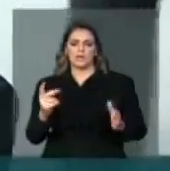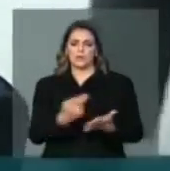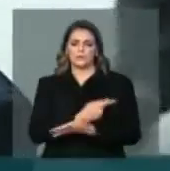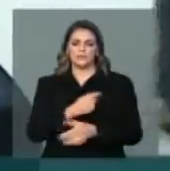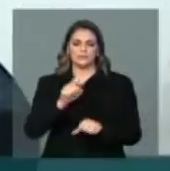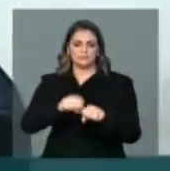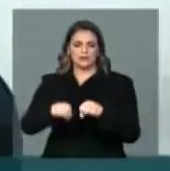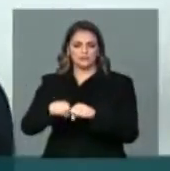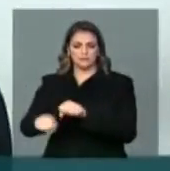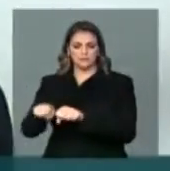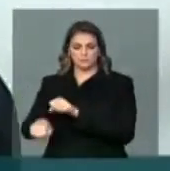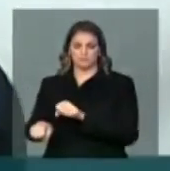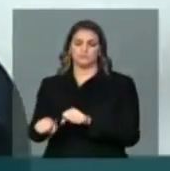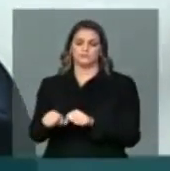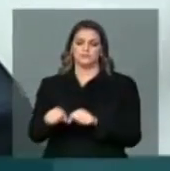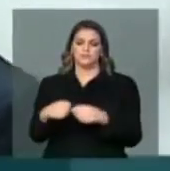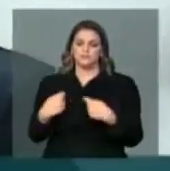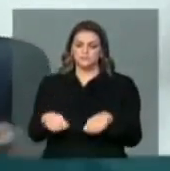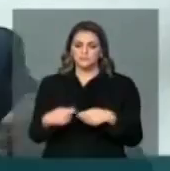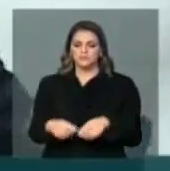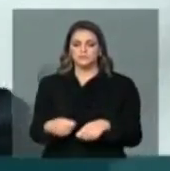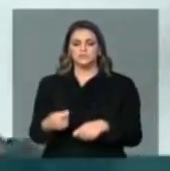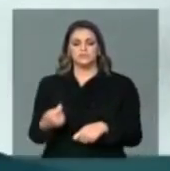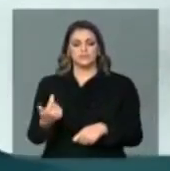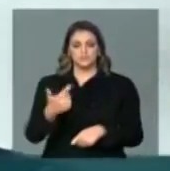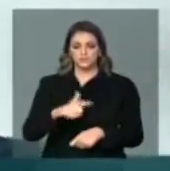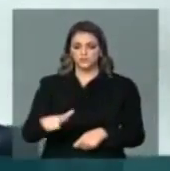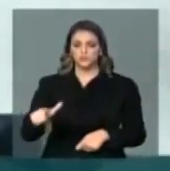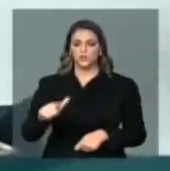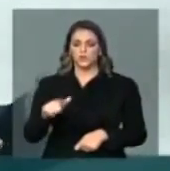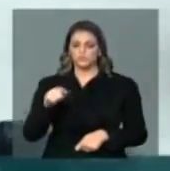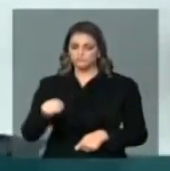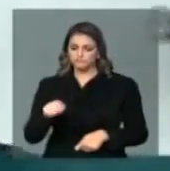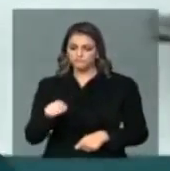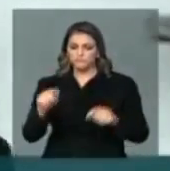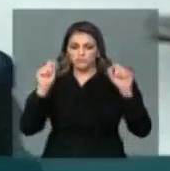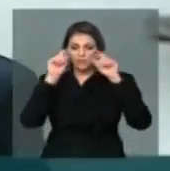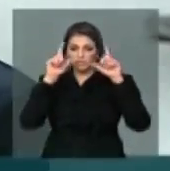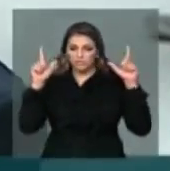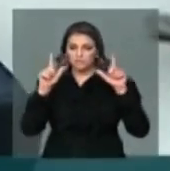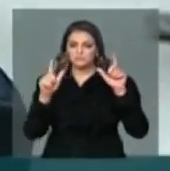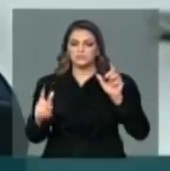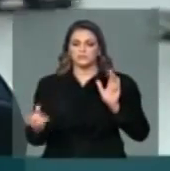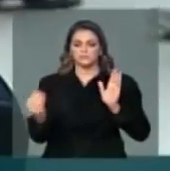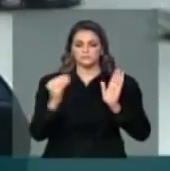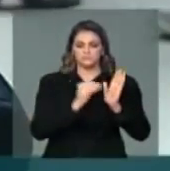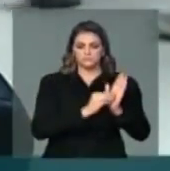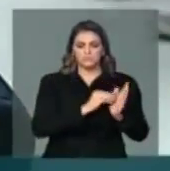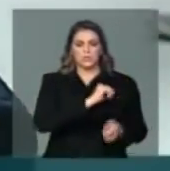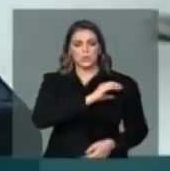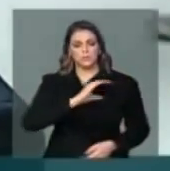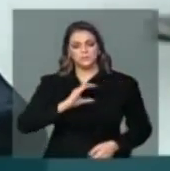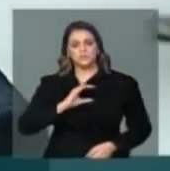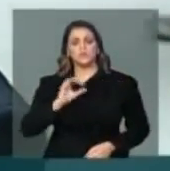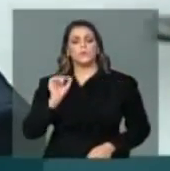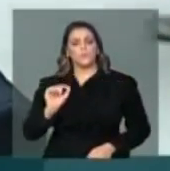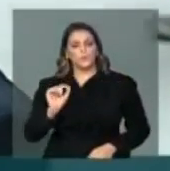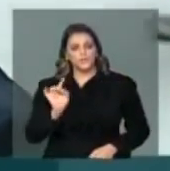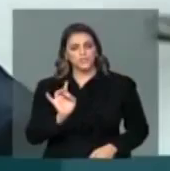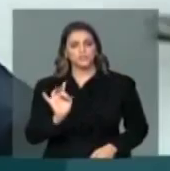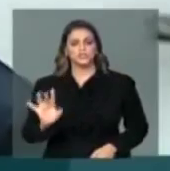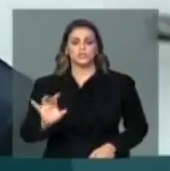Nós precisamos ressignificar esse tema, inclusive na nossa própria comissão, que não é só o extermínio, nós queremos caracterizar